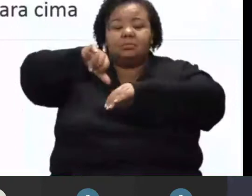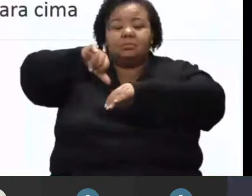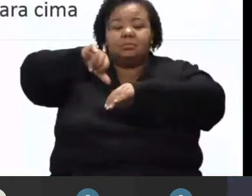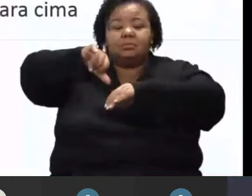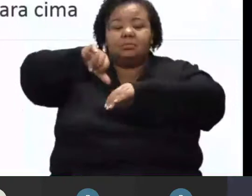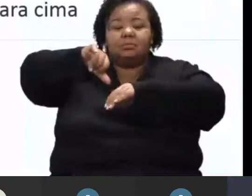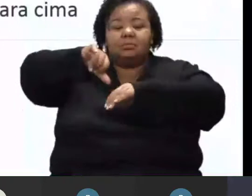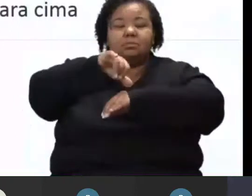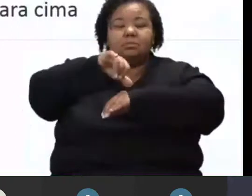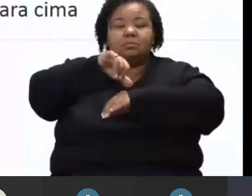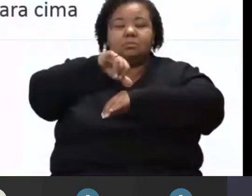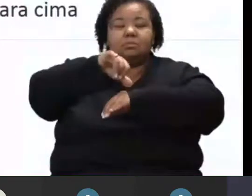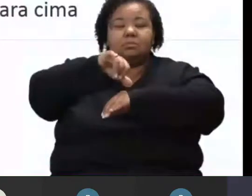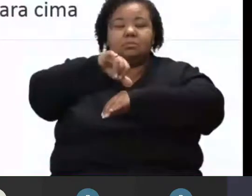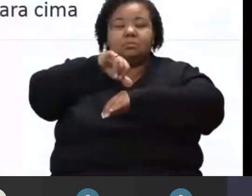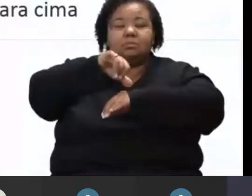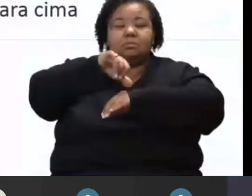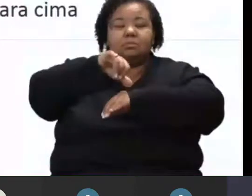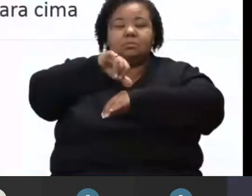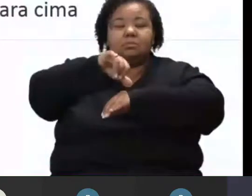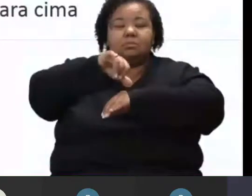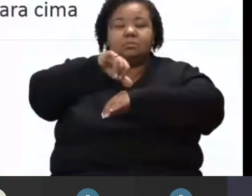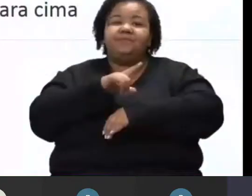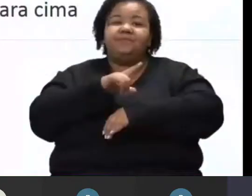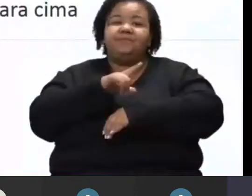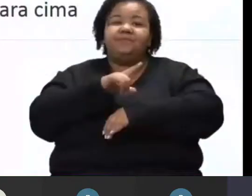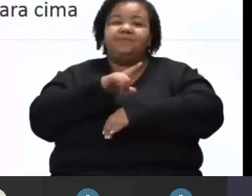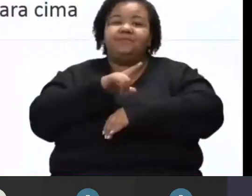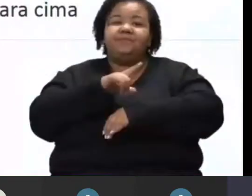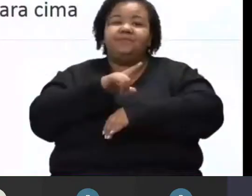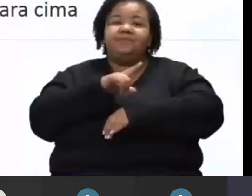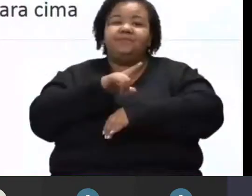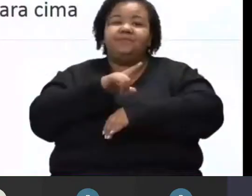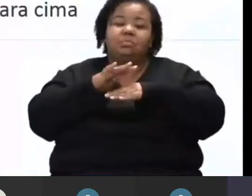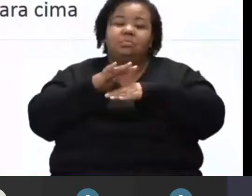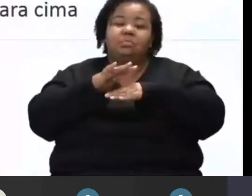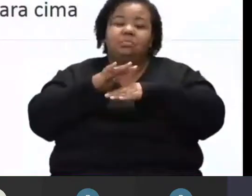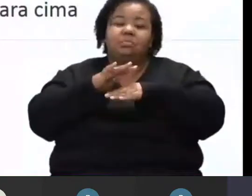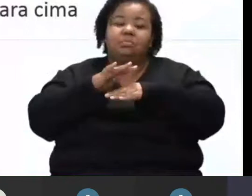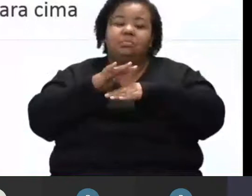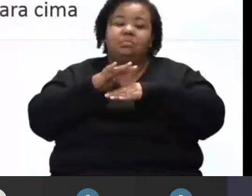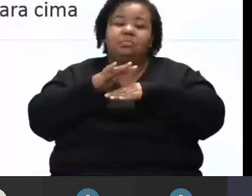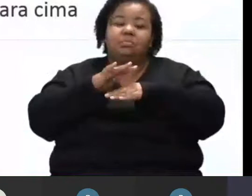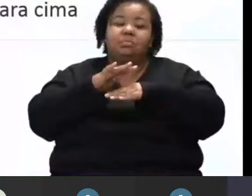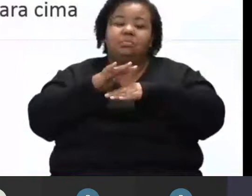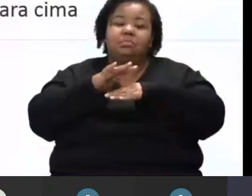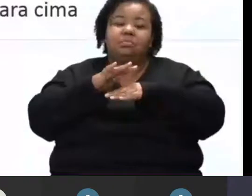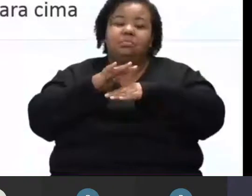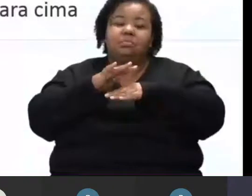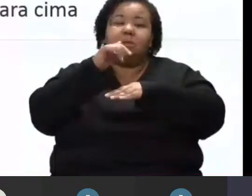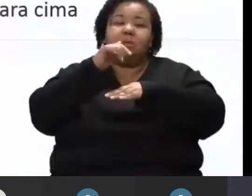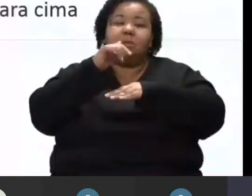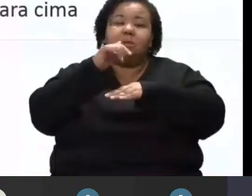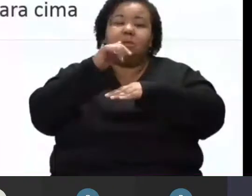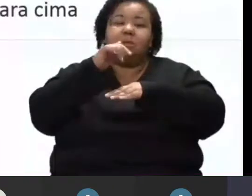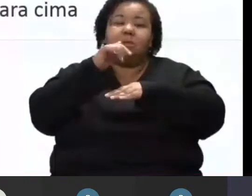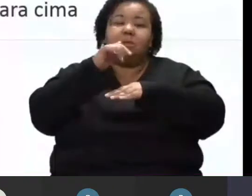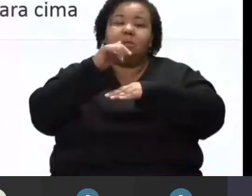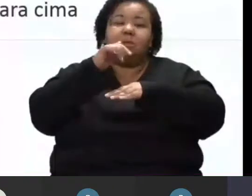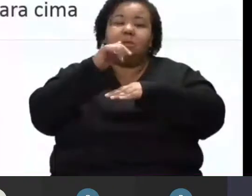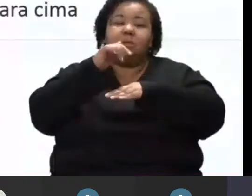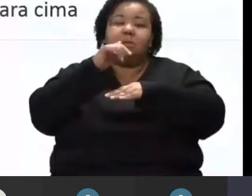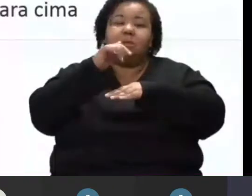fungo filamentoso, ele vai produzir, fazer filamentos que podem ali tocar na tampa ali da placa, tá? Então, é muito